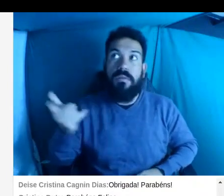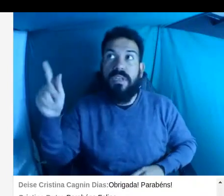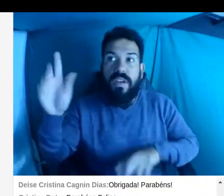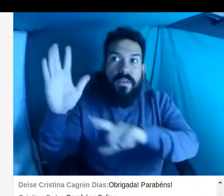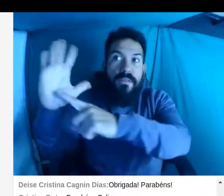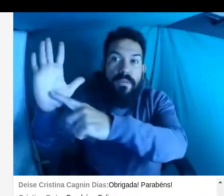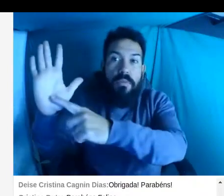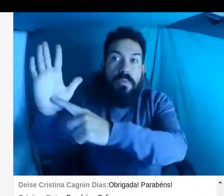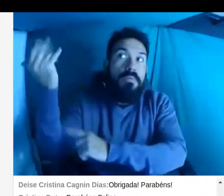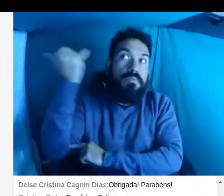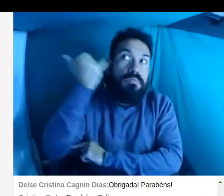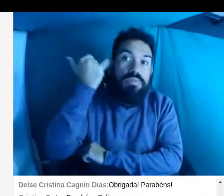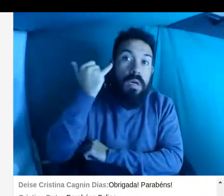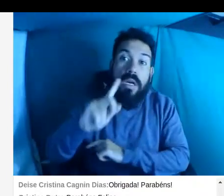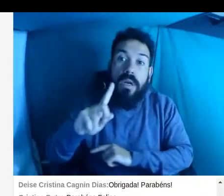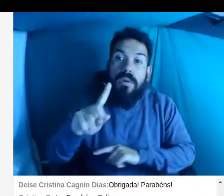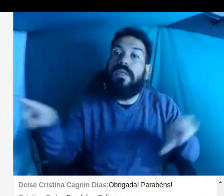mas entendê-lo,